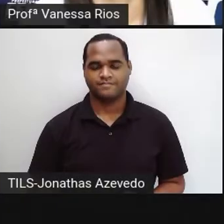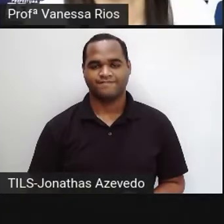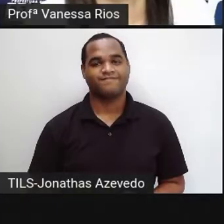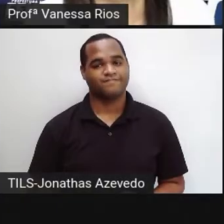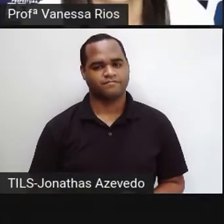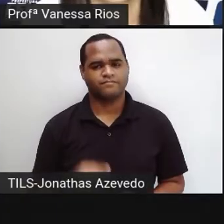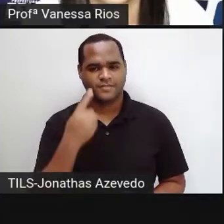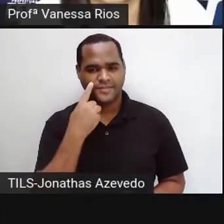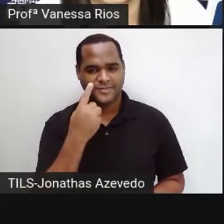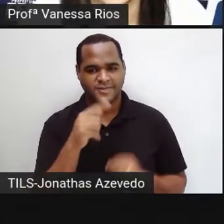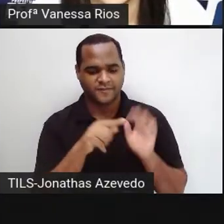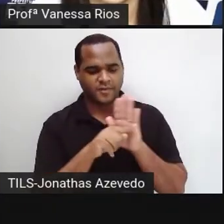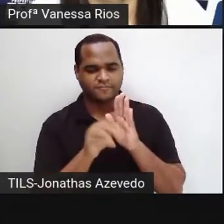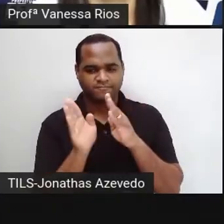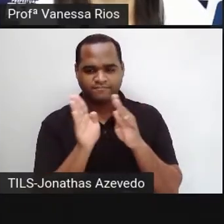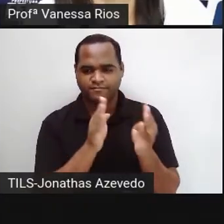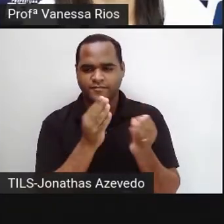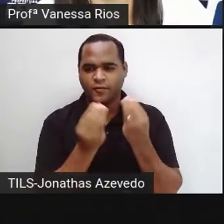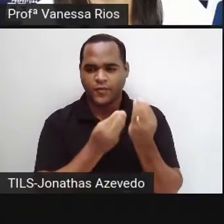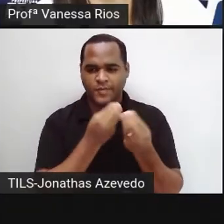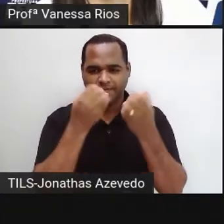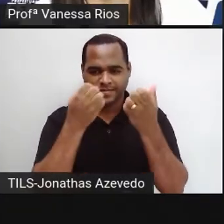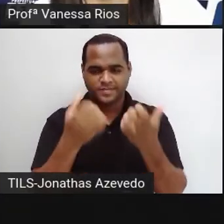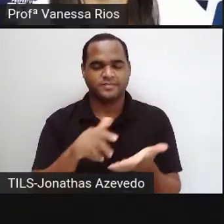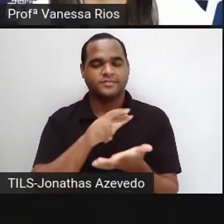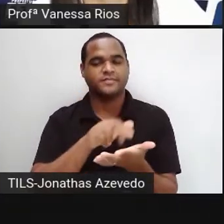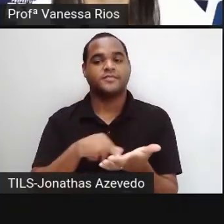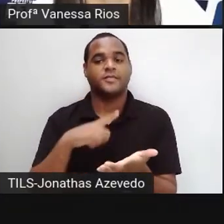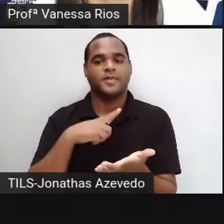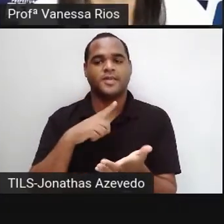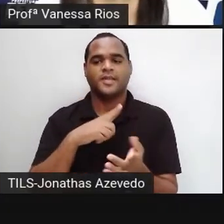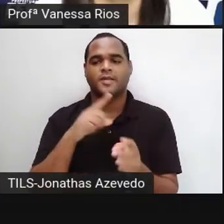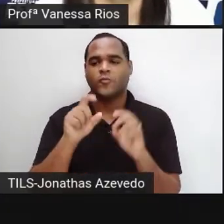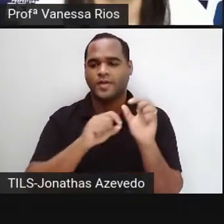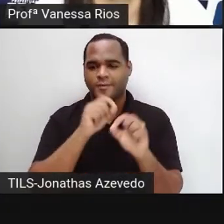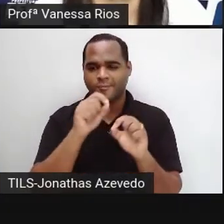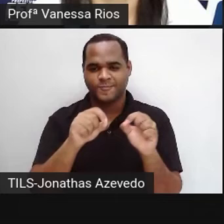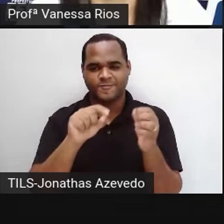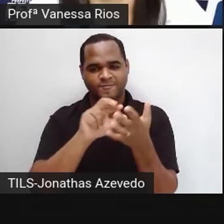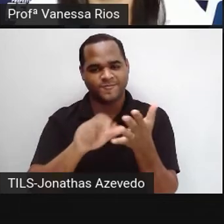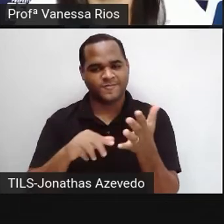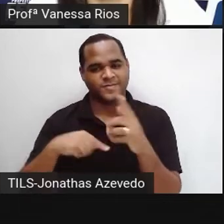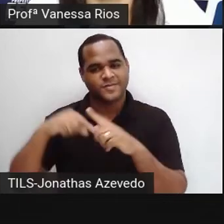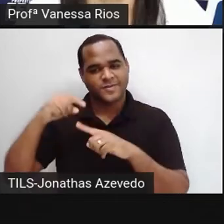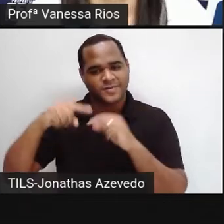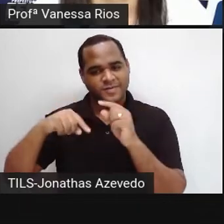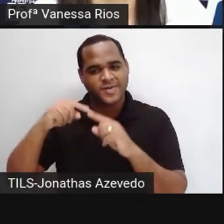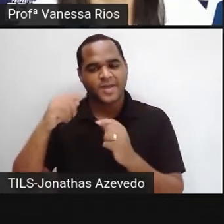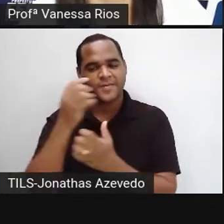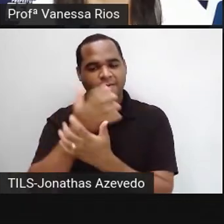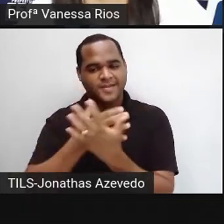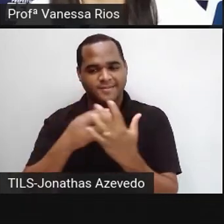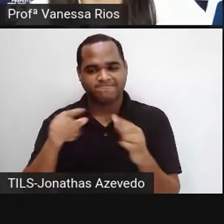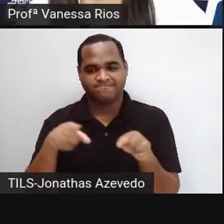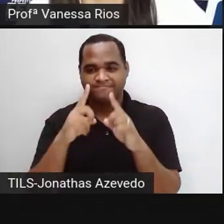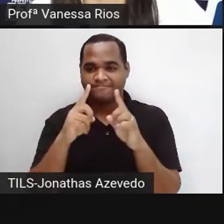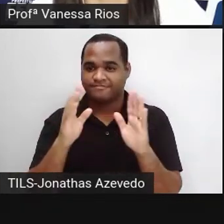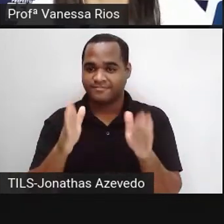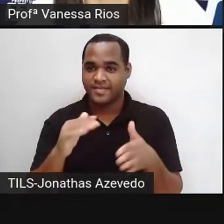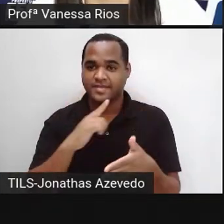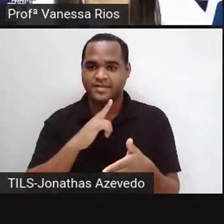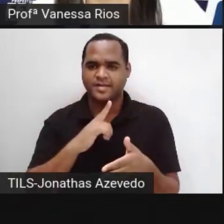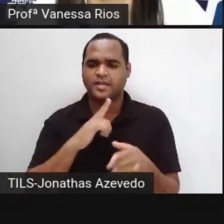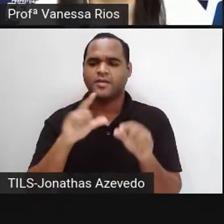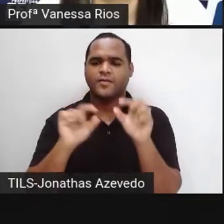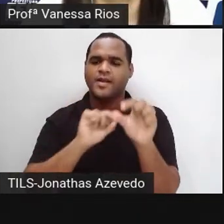Pronto, assistindo aí ao vídeo, não é, na produção aí desse instrumento musical, o pau de chuva, vocês observaram quais foram